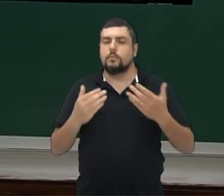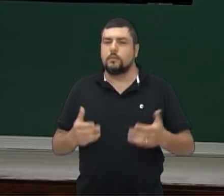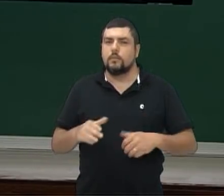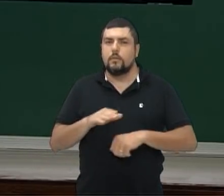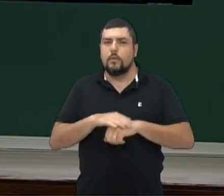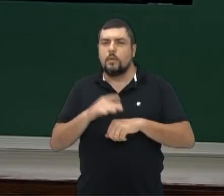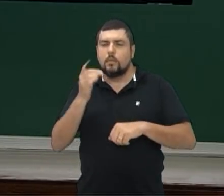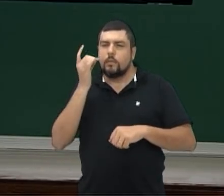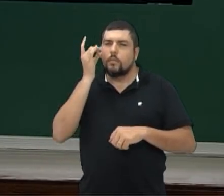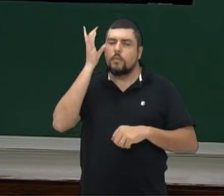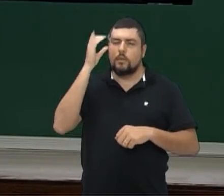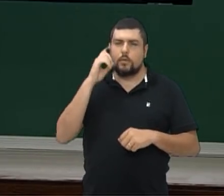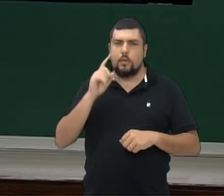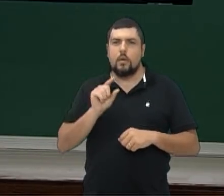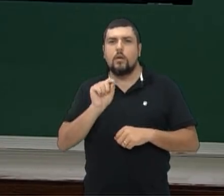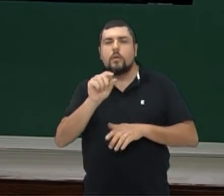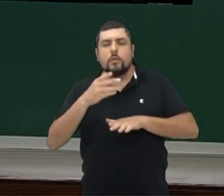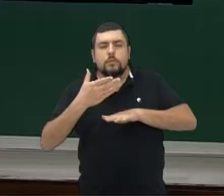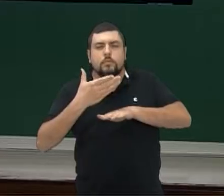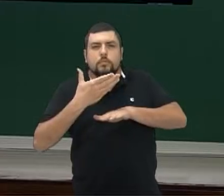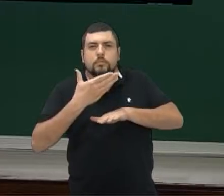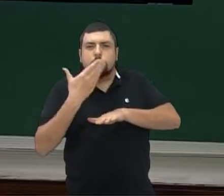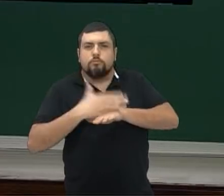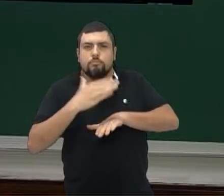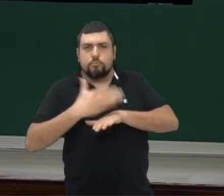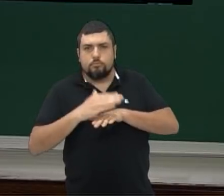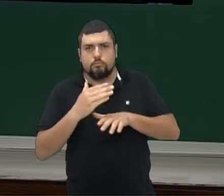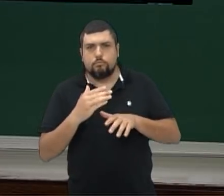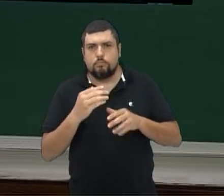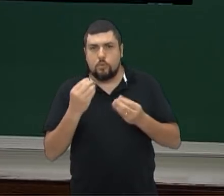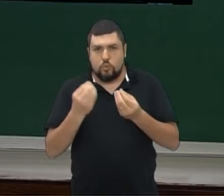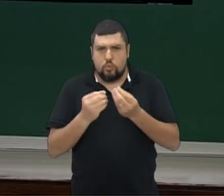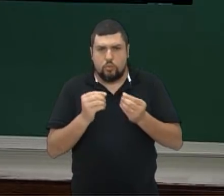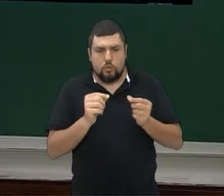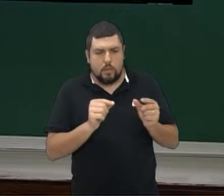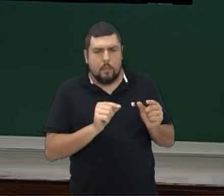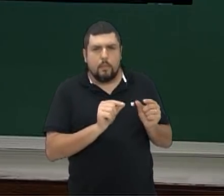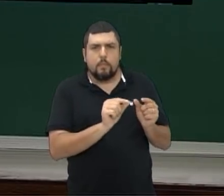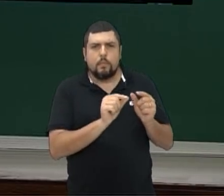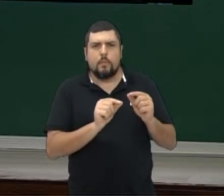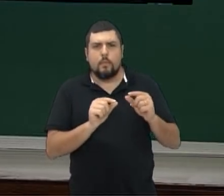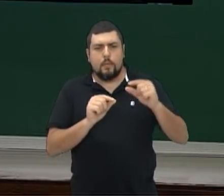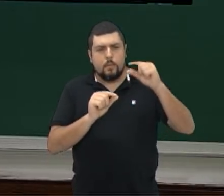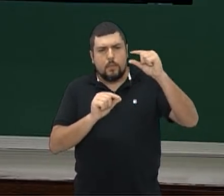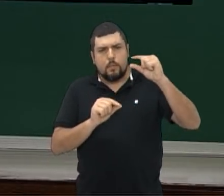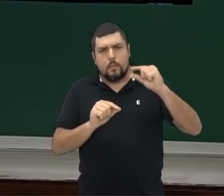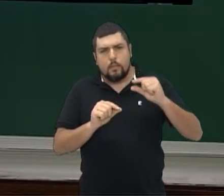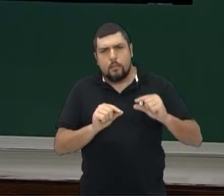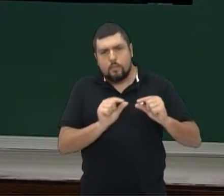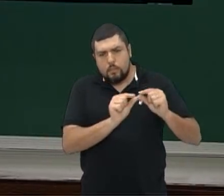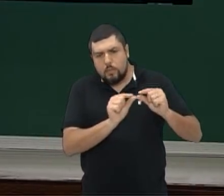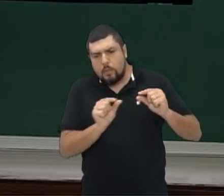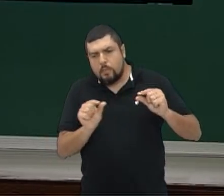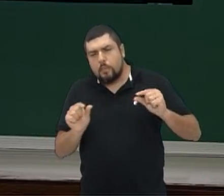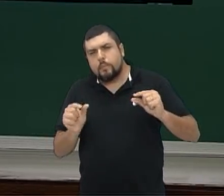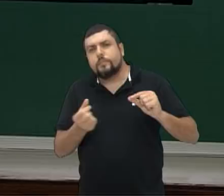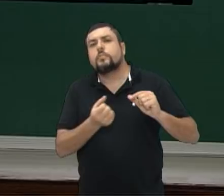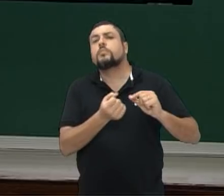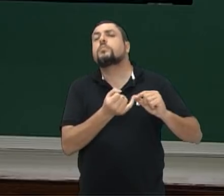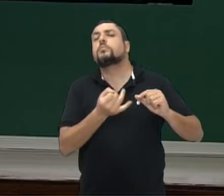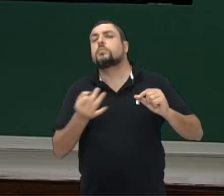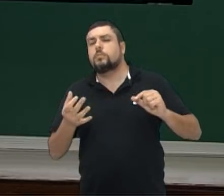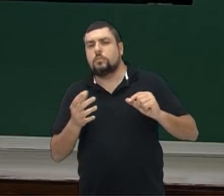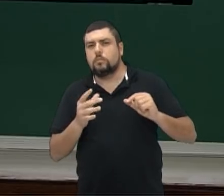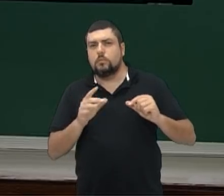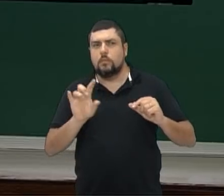você vai contar como uma unidade, utilizando o quadradinho como uma unidade de medida. Então, cada quadradinho desse vai